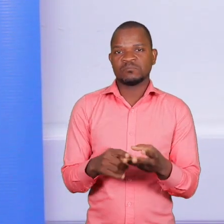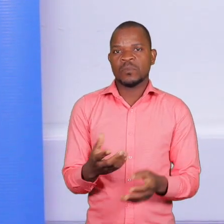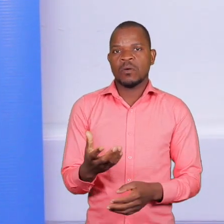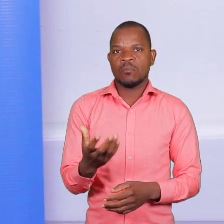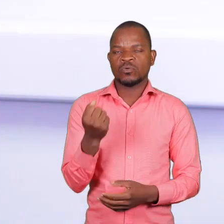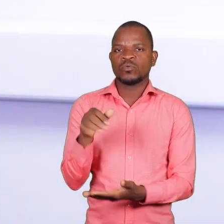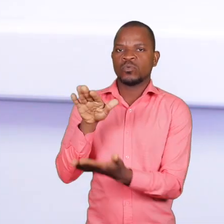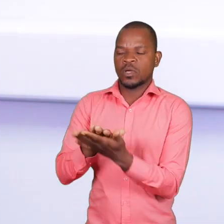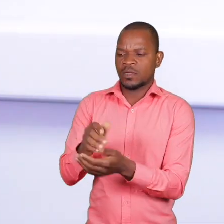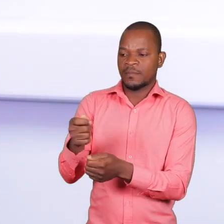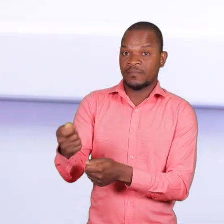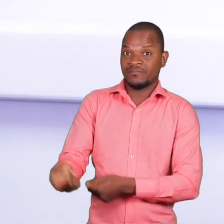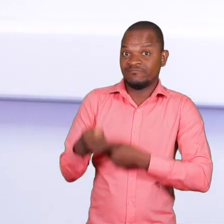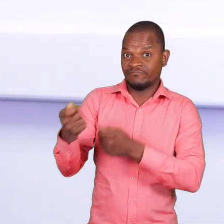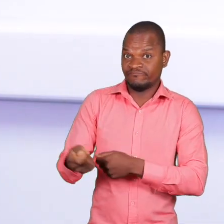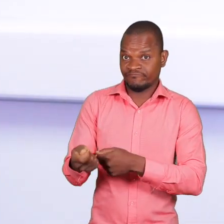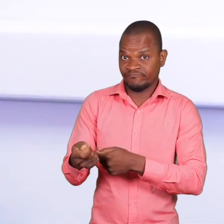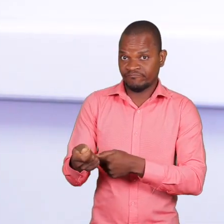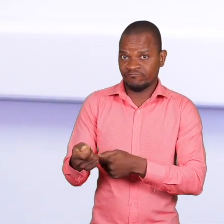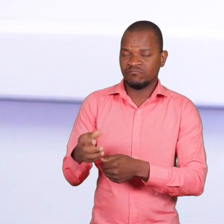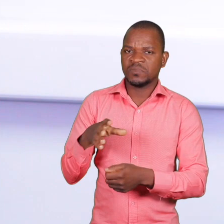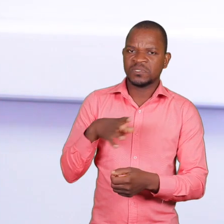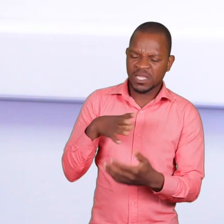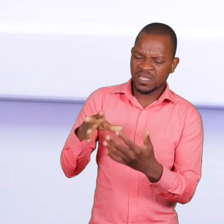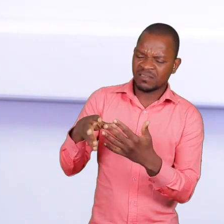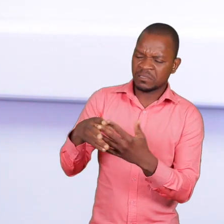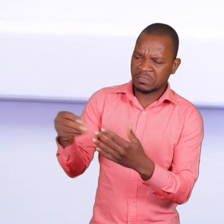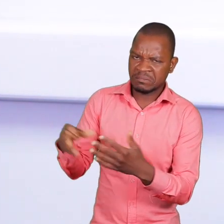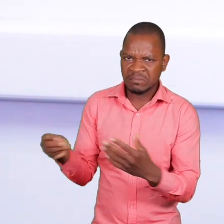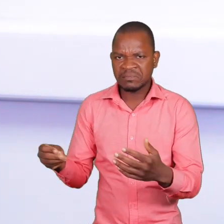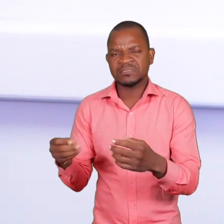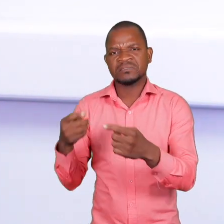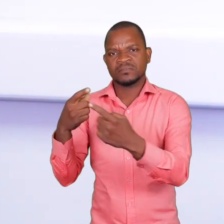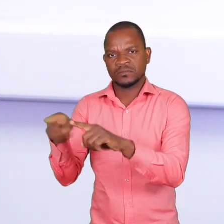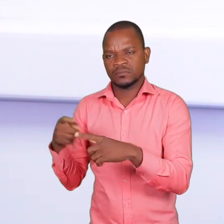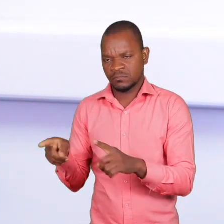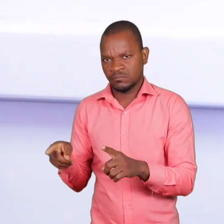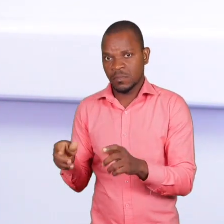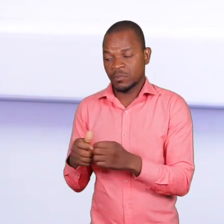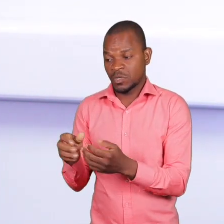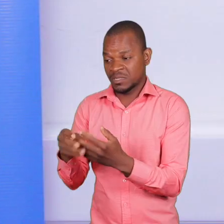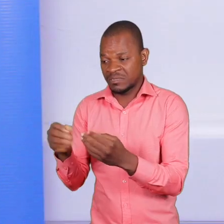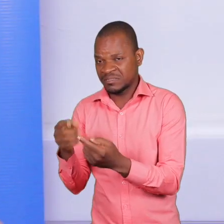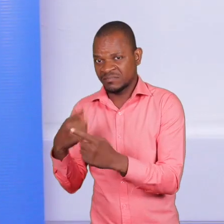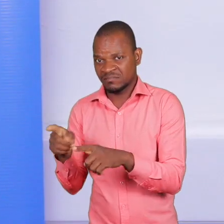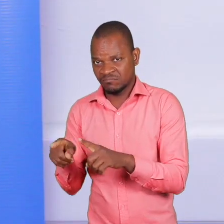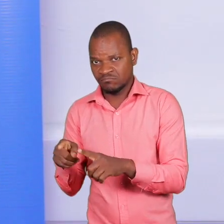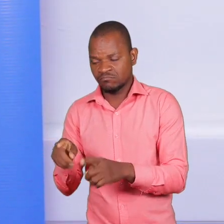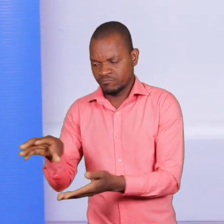tem hortaliças, e depois, se essas hortaliças não são bem higienizadas, não são bem lavadas,